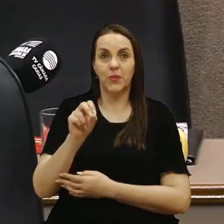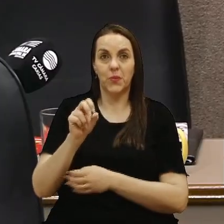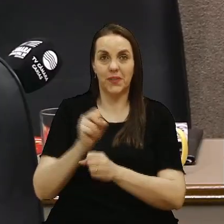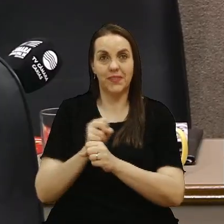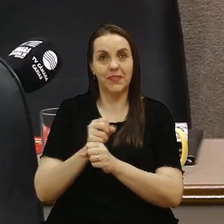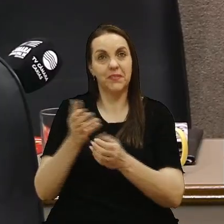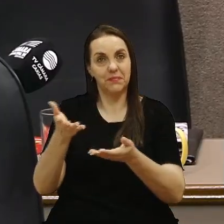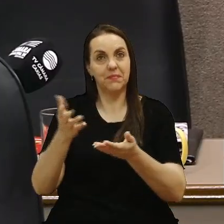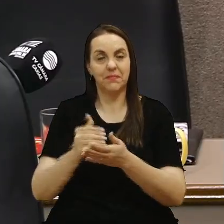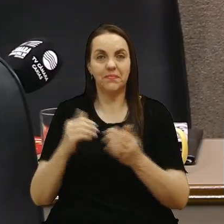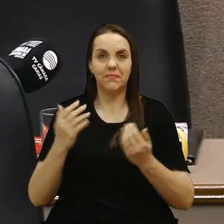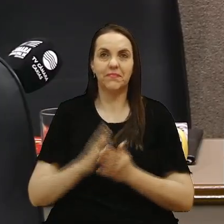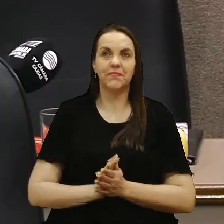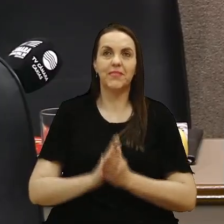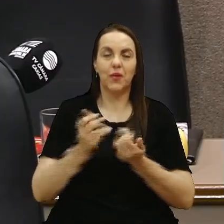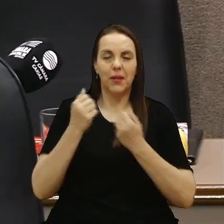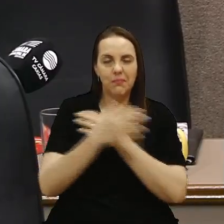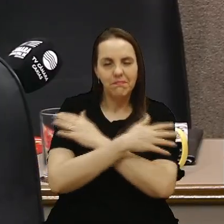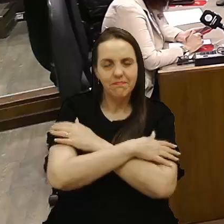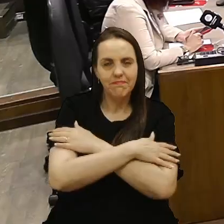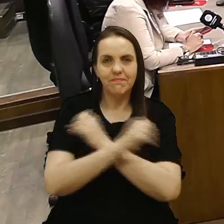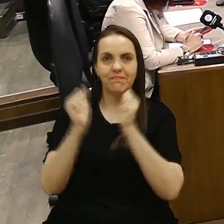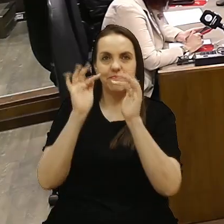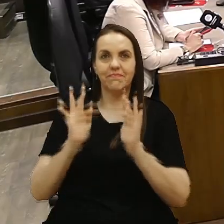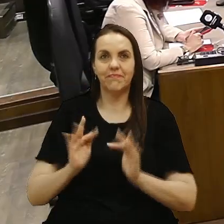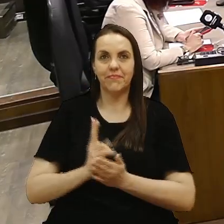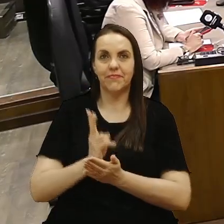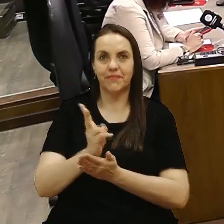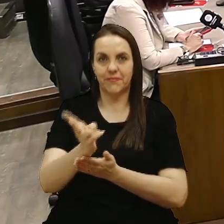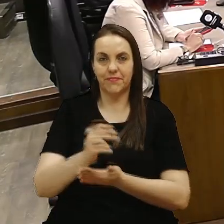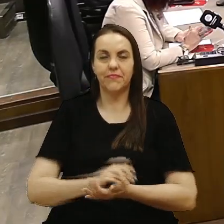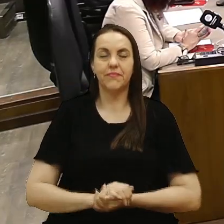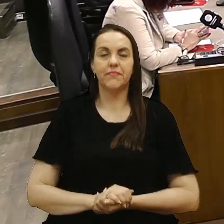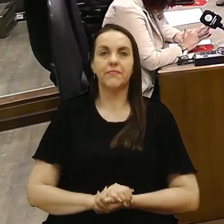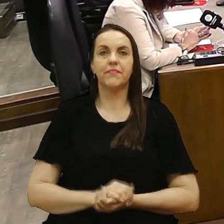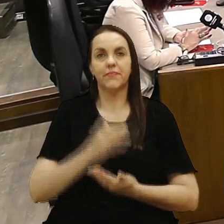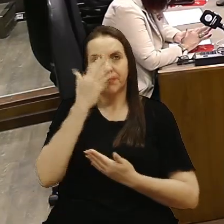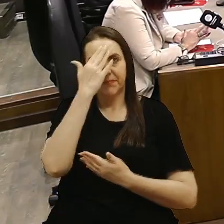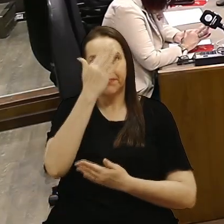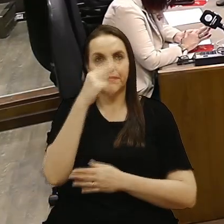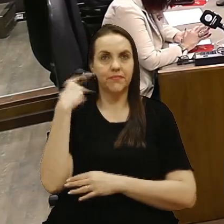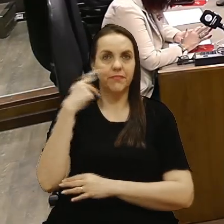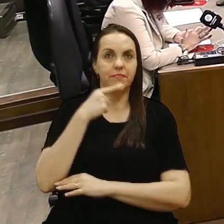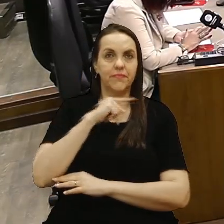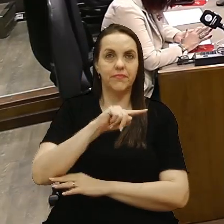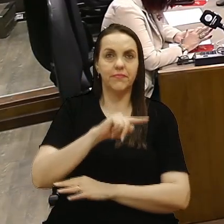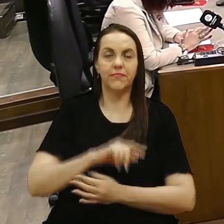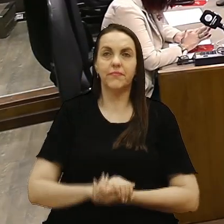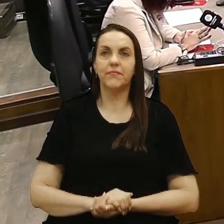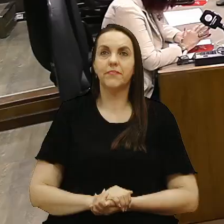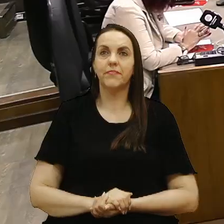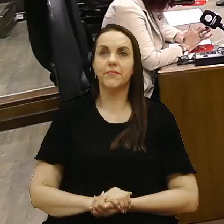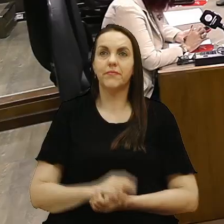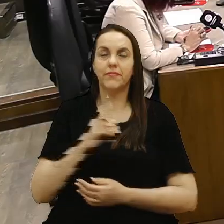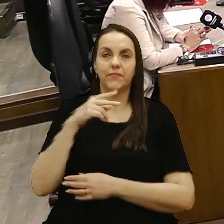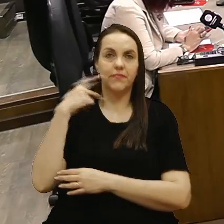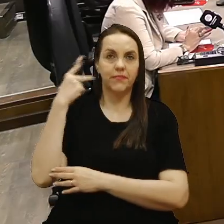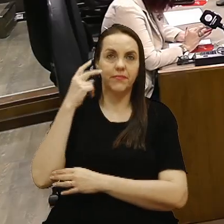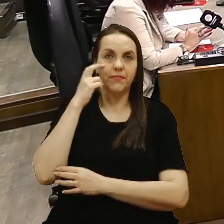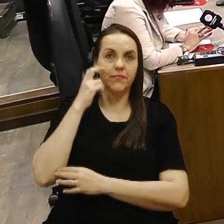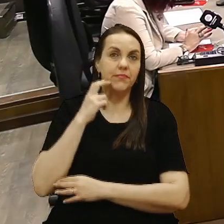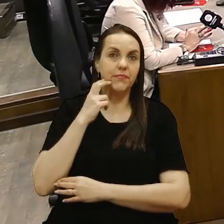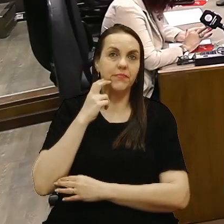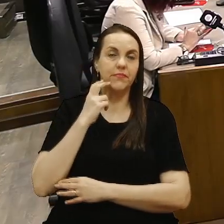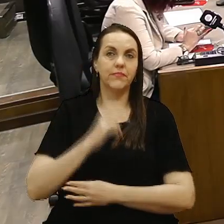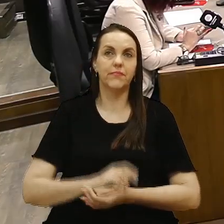oportunidade. Então, um forte abraço a ele e felicidade sempre. Obrigado. Obrigado, vereador Caleb Garbim. Com a palavra, vereador Daniel Santos.